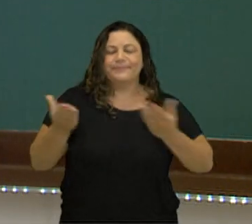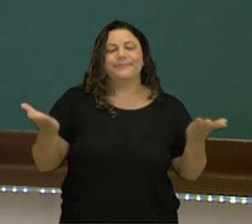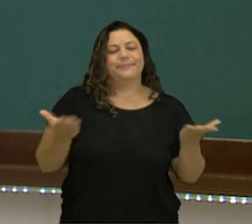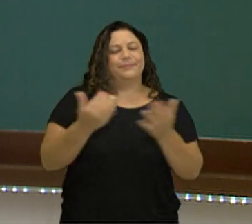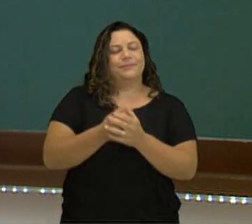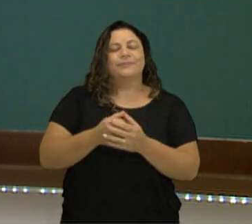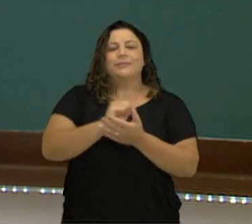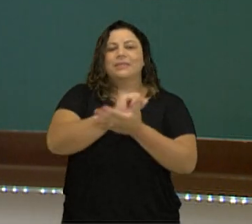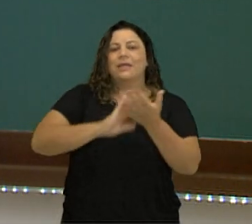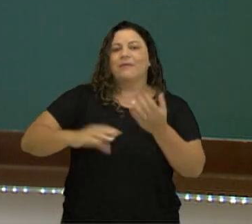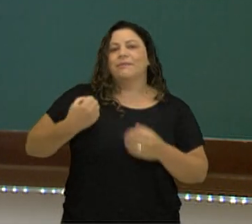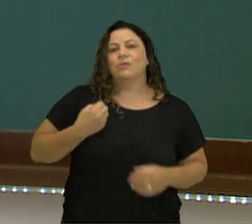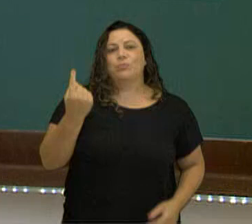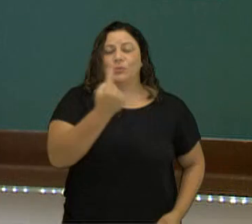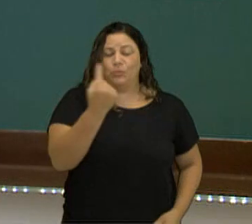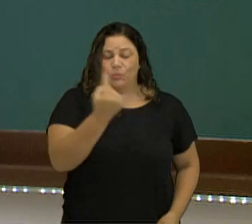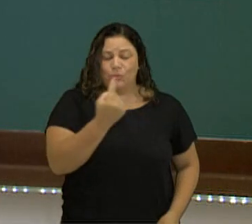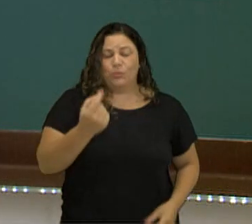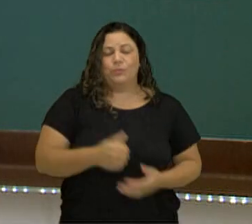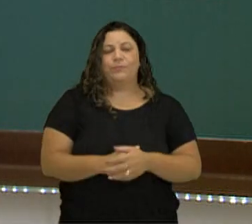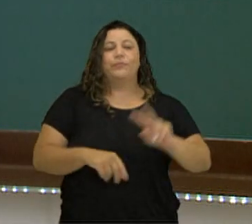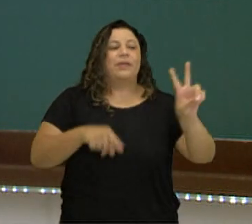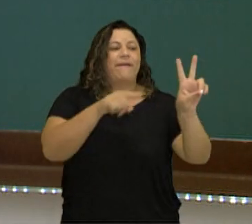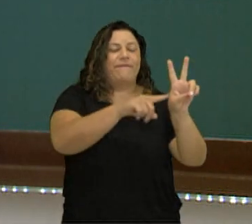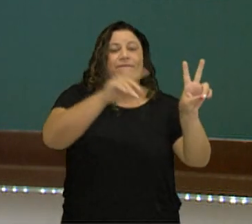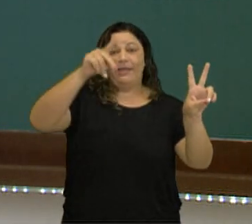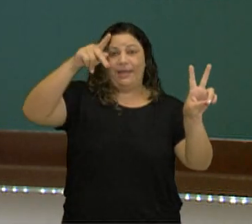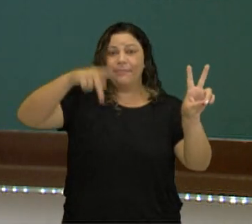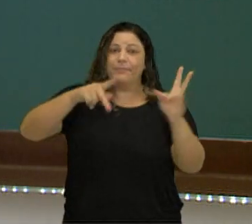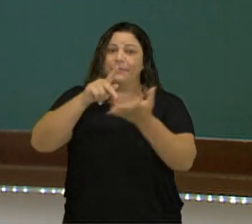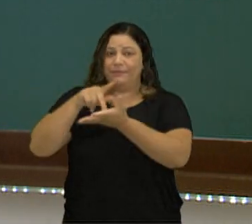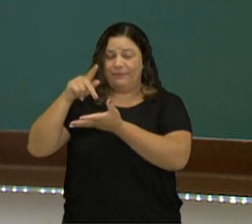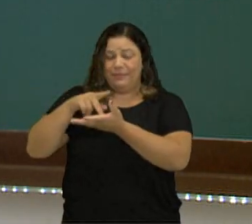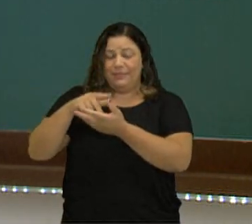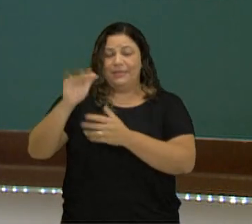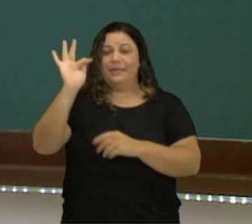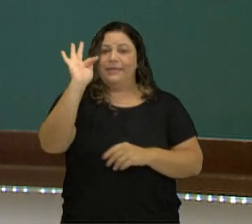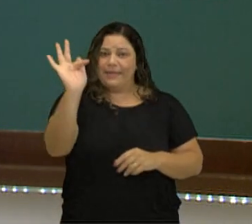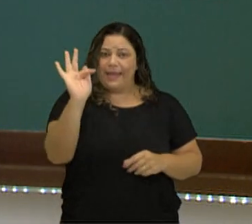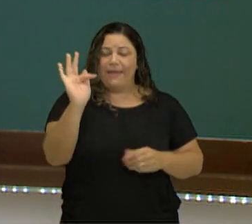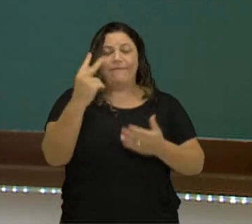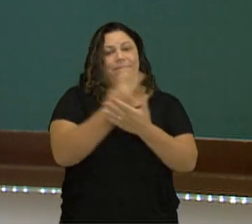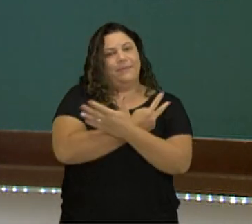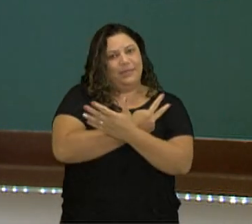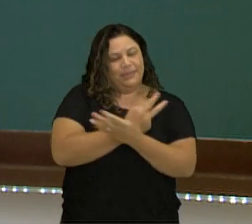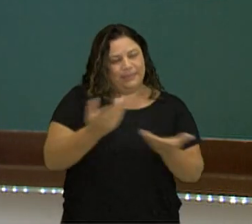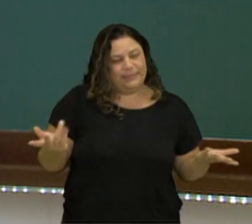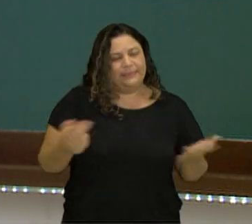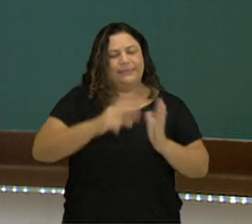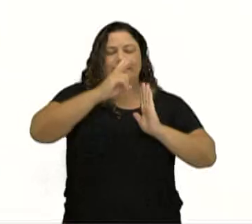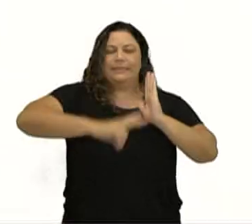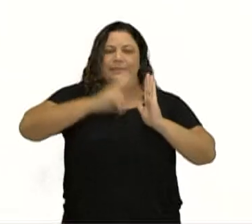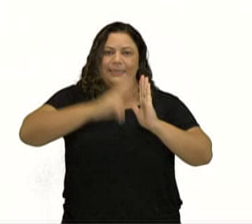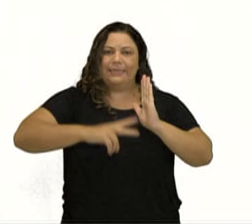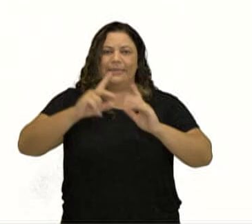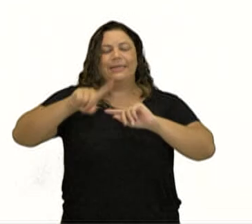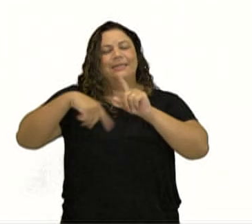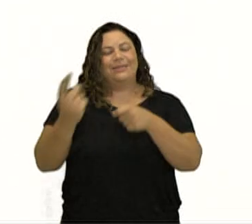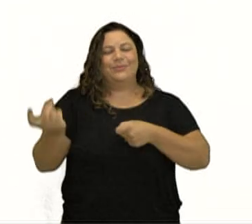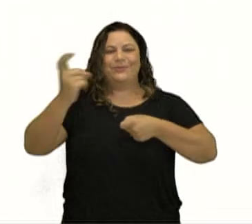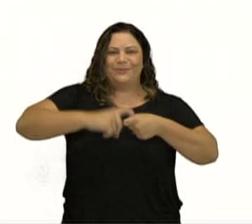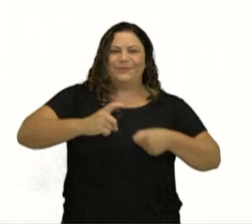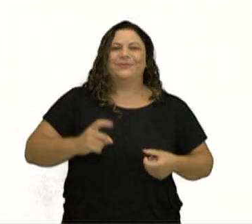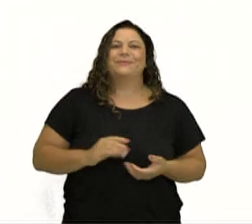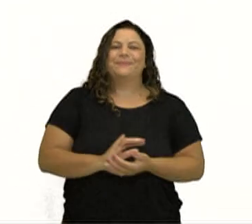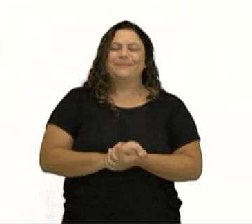você. Marque V para afirmação verdadeira e F para falsa. Leia as questões e eu já volto para a gente conferir.